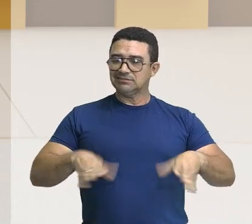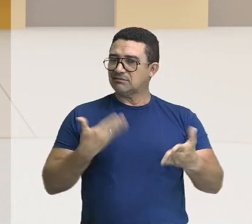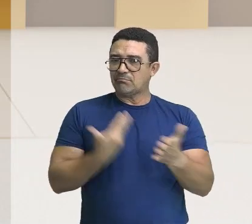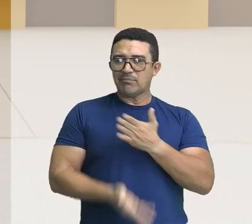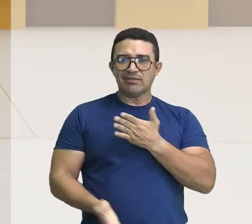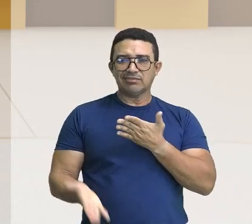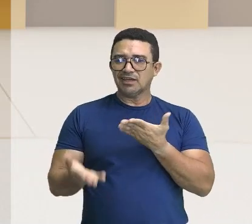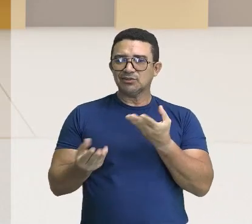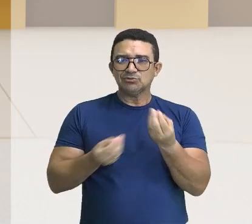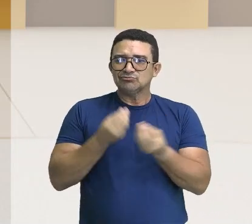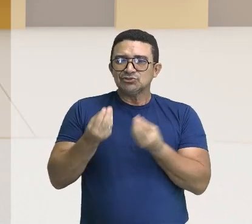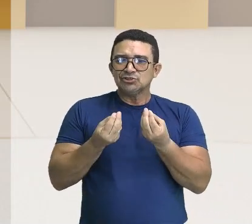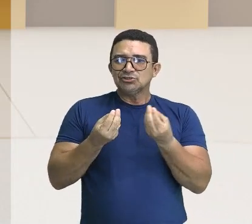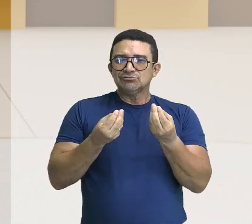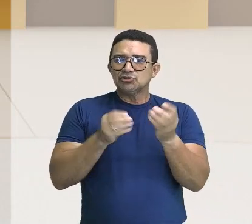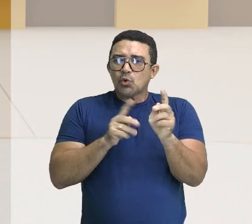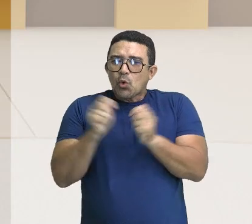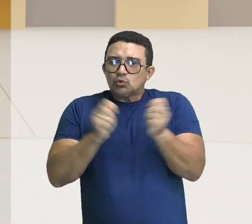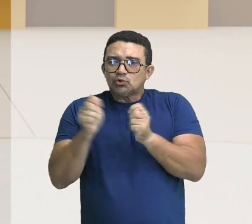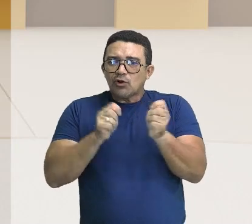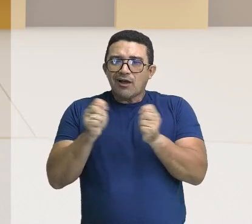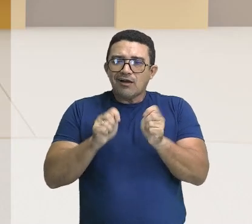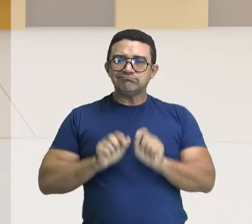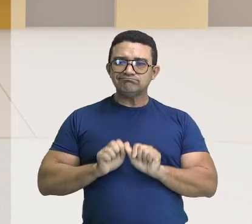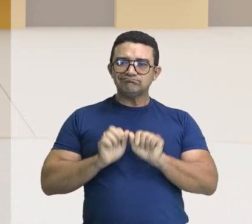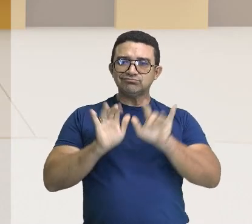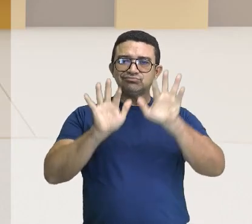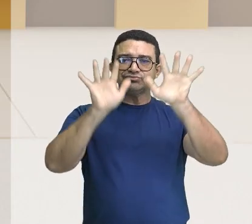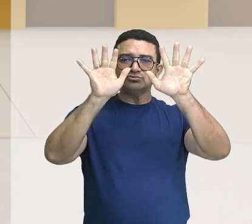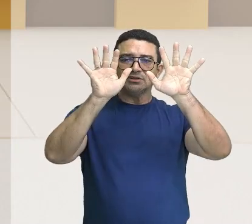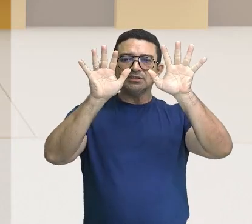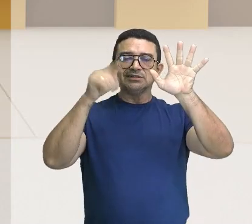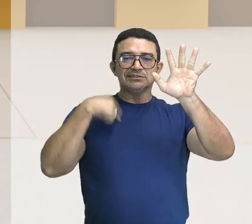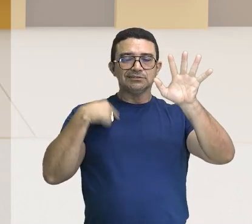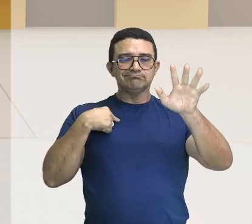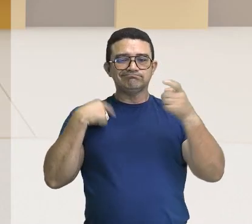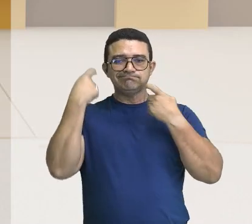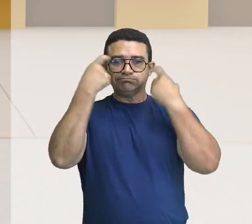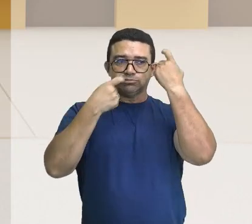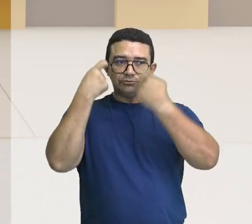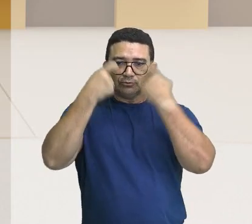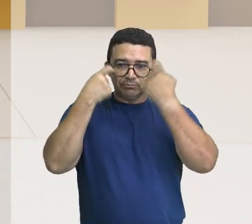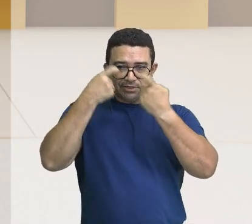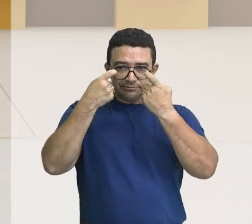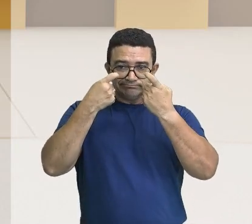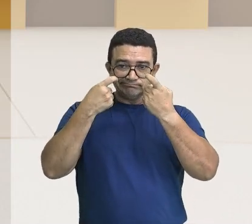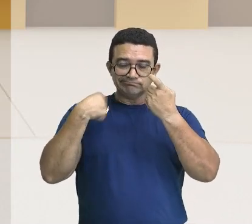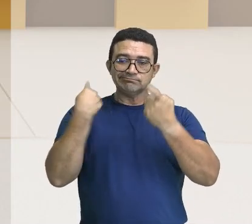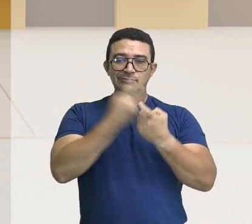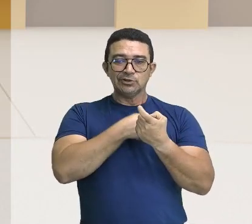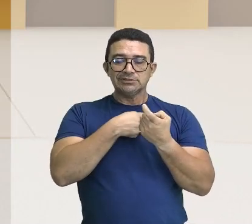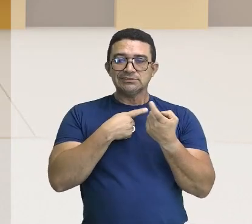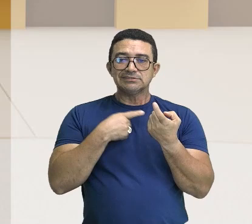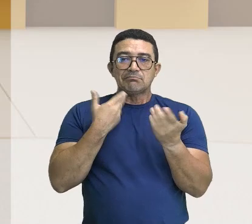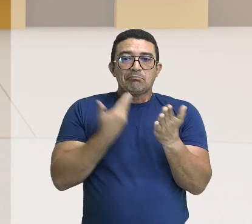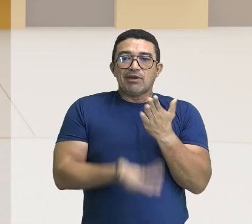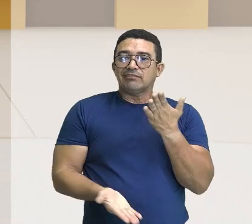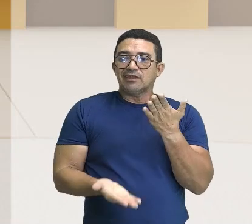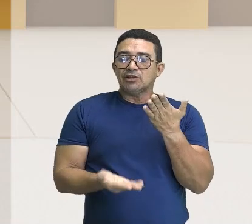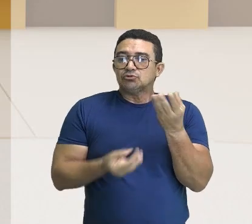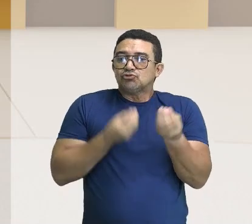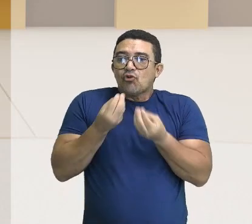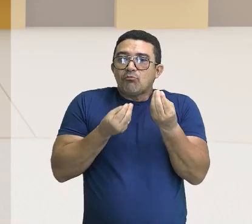a capacidade de controle. Já pensou? Isso me preocupou muito, a fala da professora nesse sentido. Nós estamos perdendo a capacidade